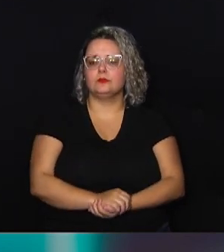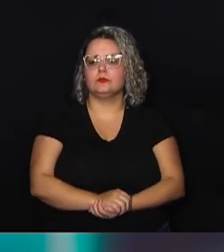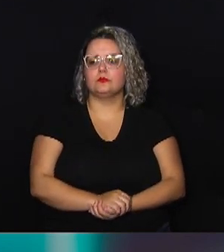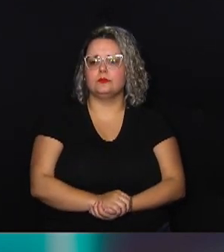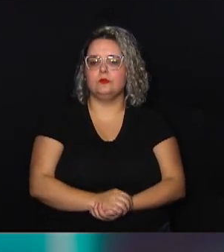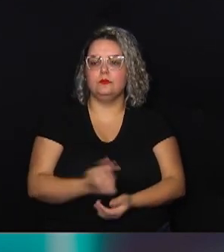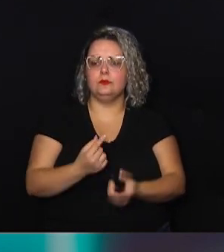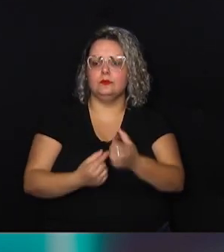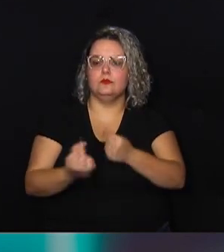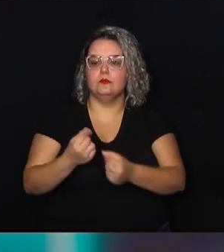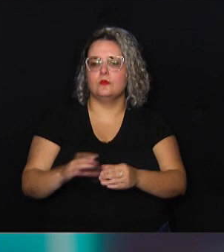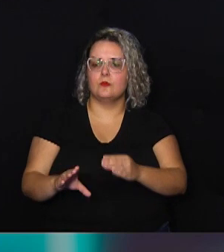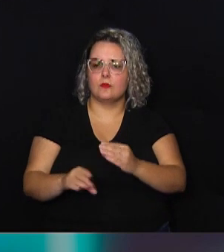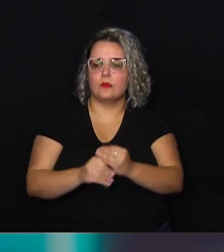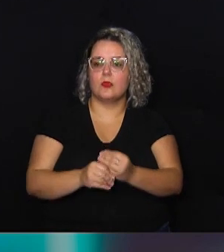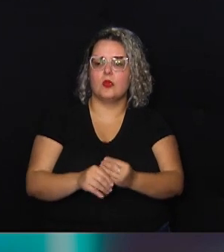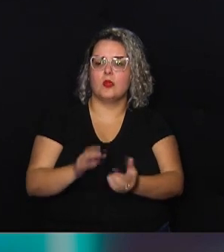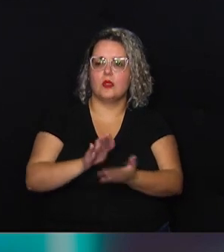de custeio,